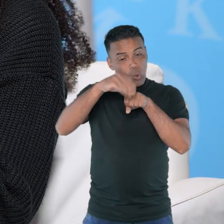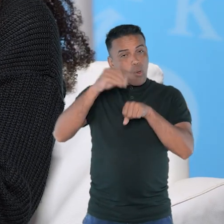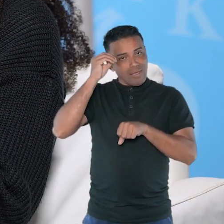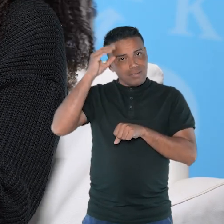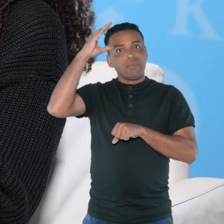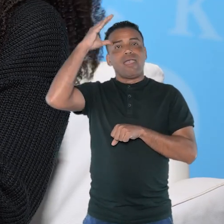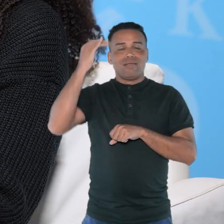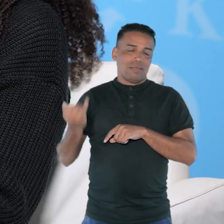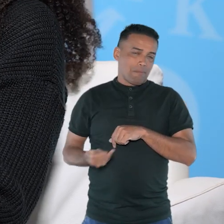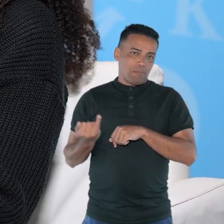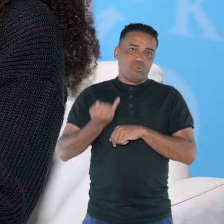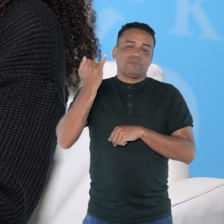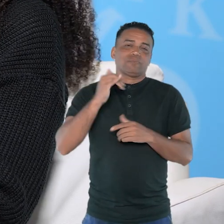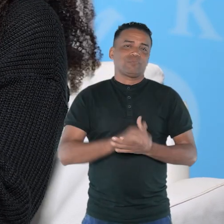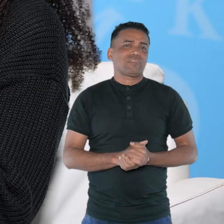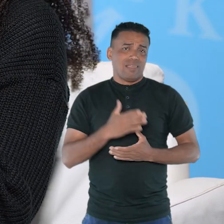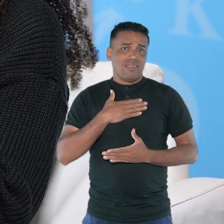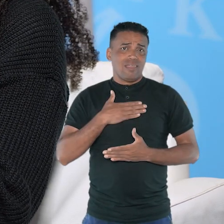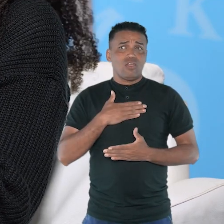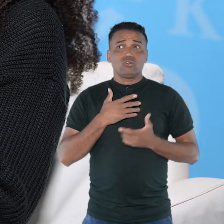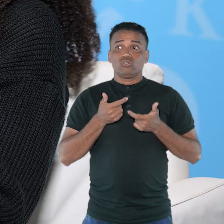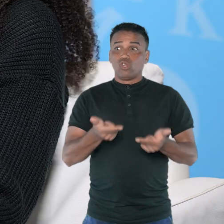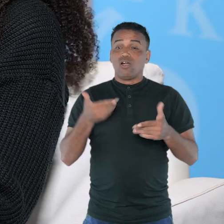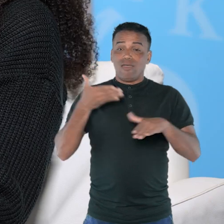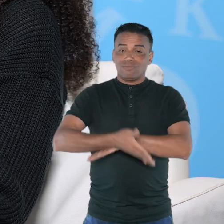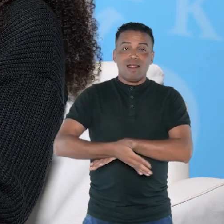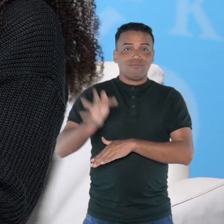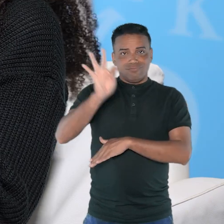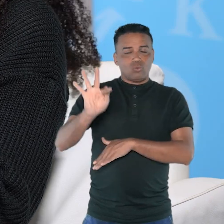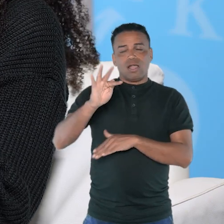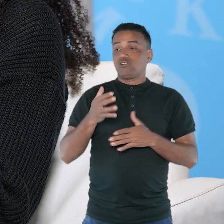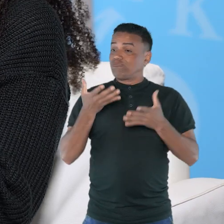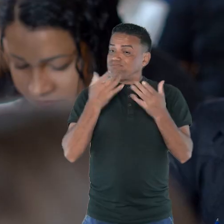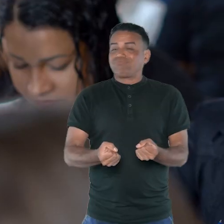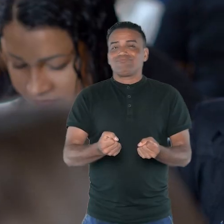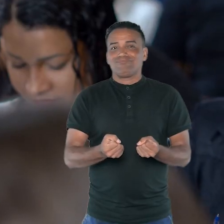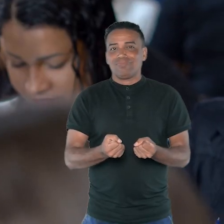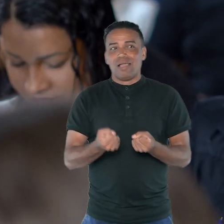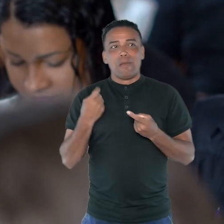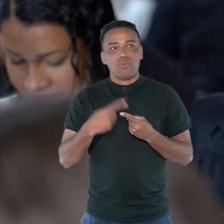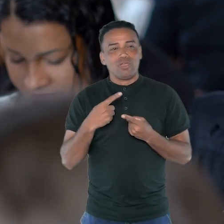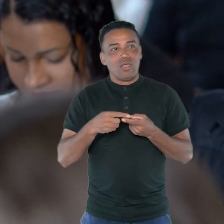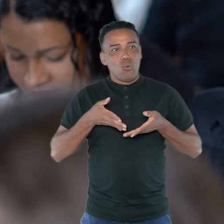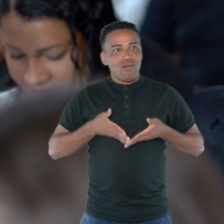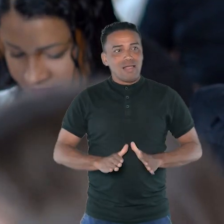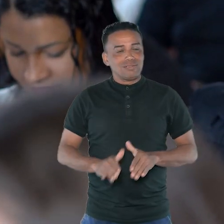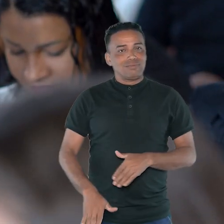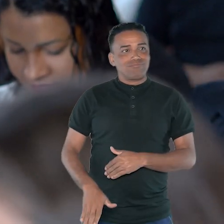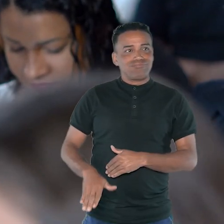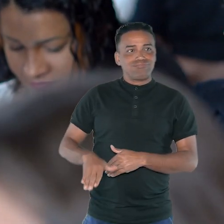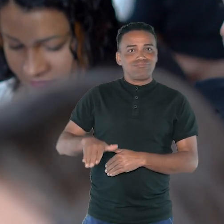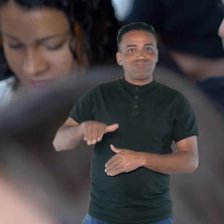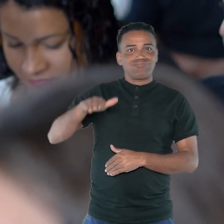Então, quando eu tive a chance de entrar na universidade, eu agarrei, porque eu nasci e cresci numa